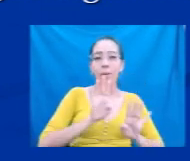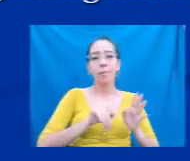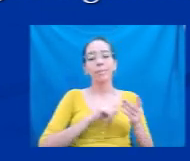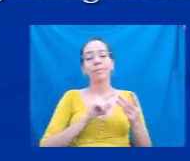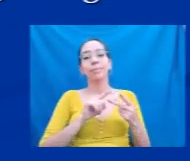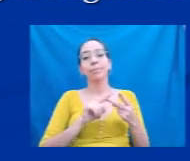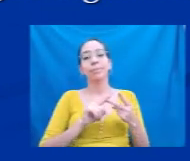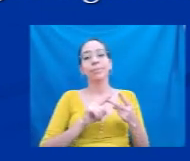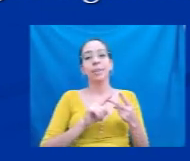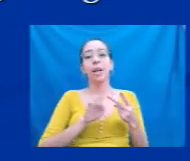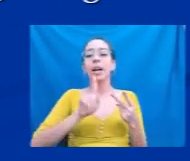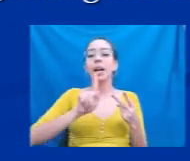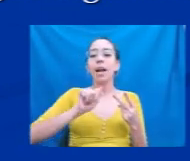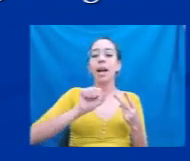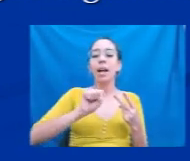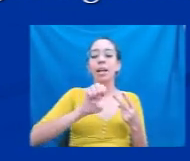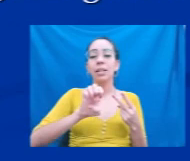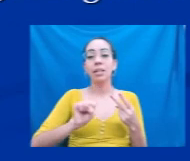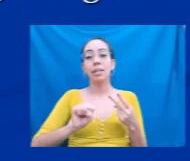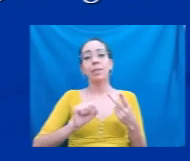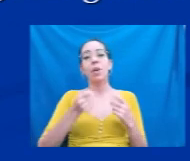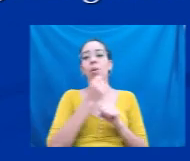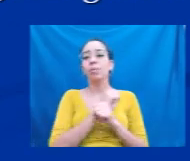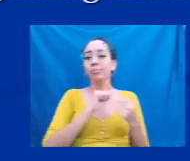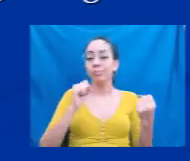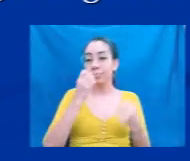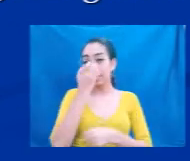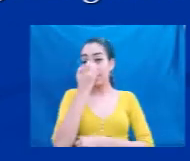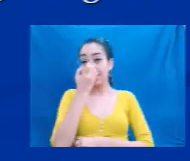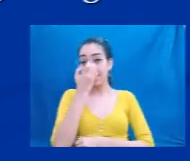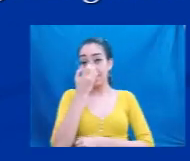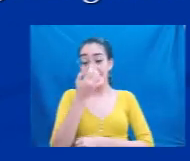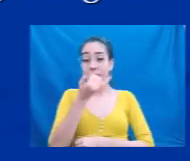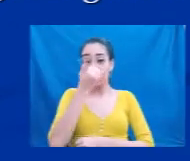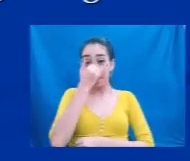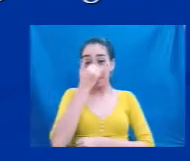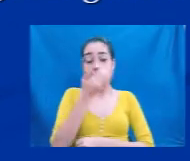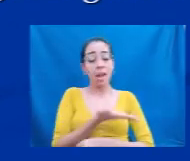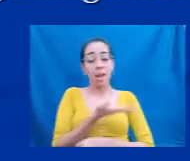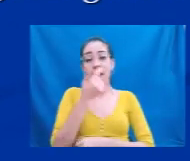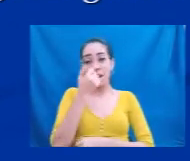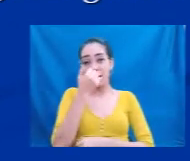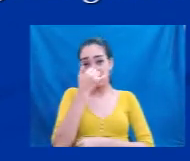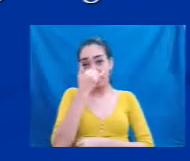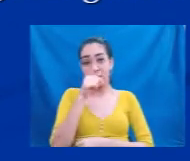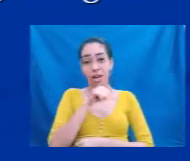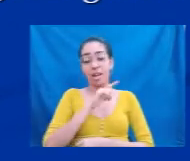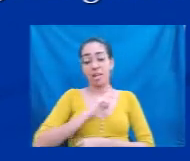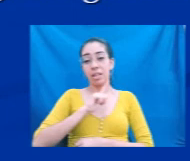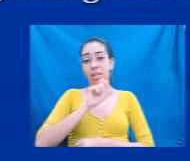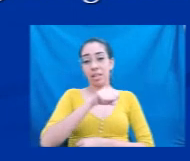integridade física das pessoas no laboratório são exemplos de acidentes. Então, na realidade, tem que se